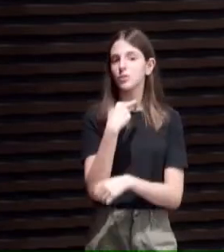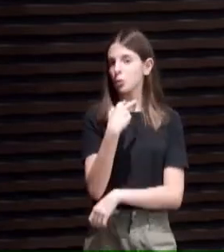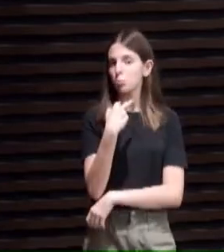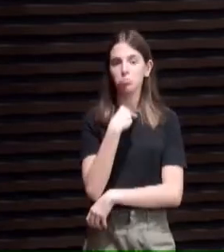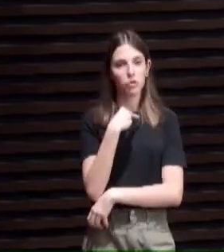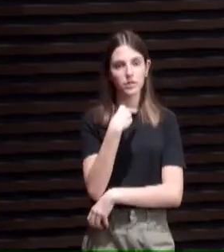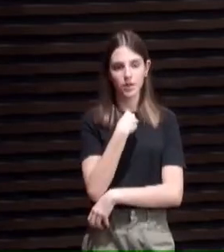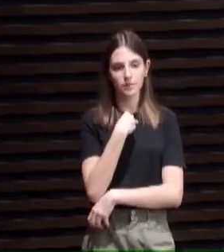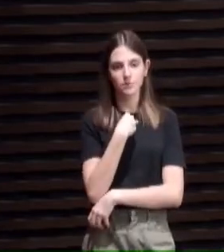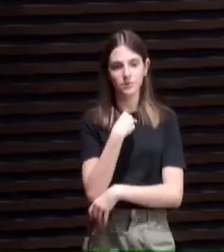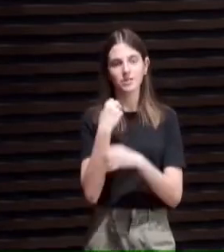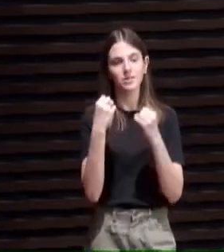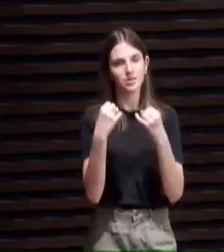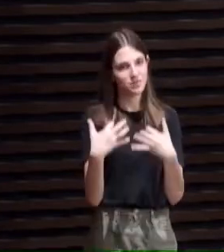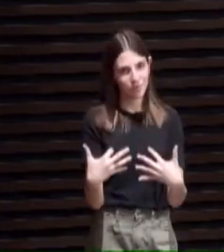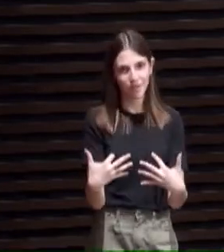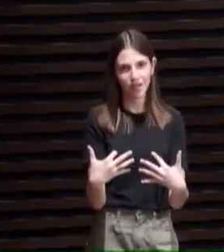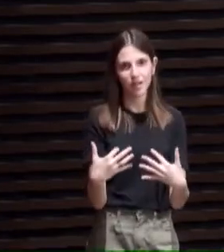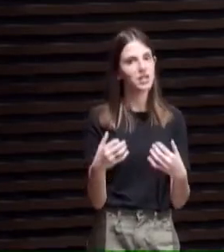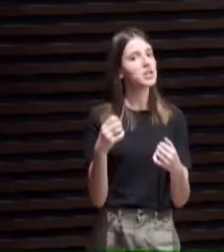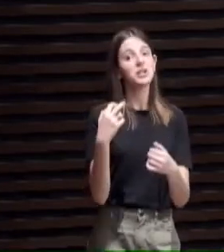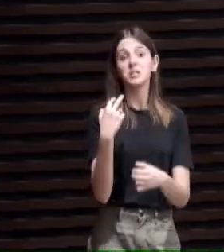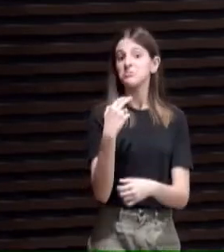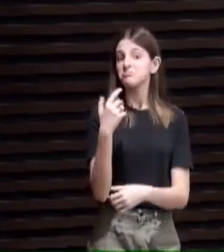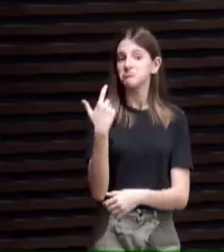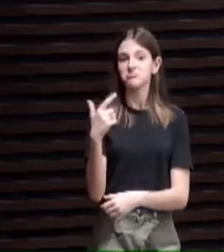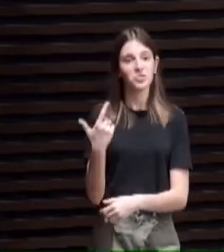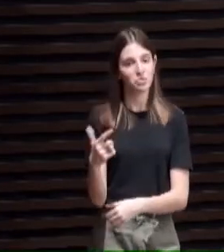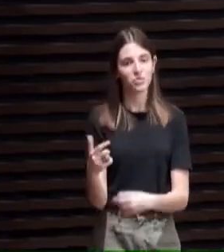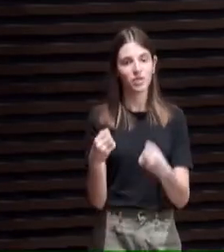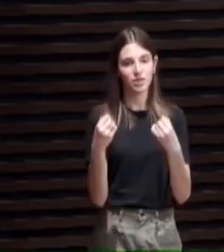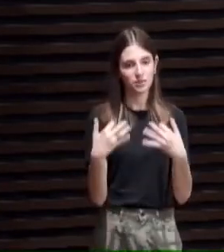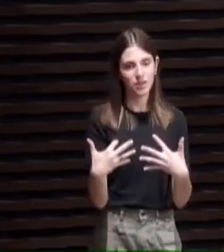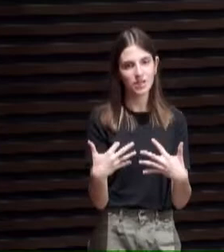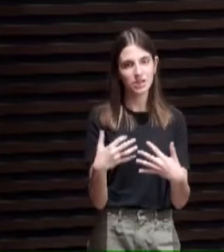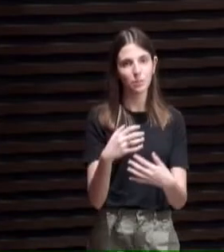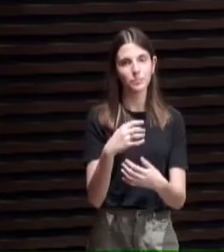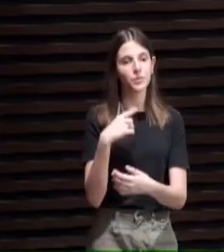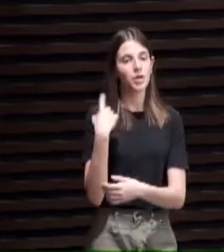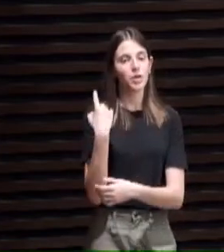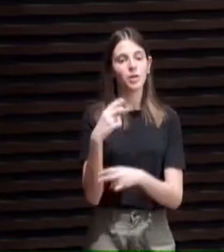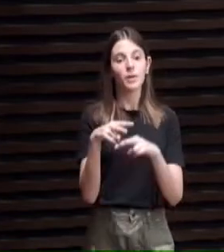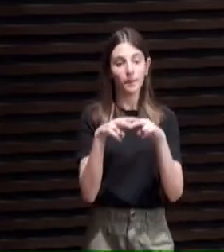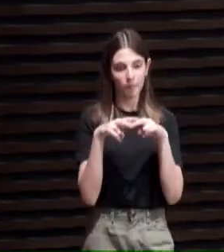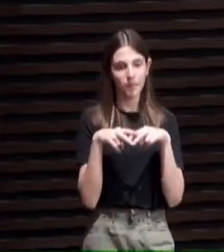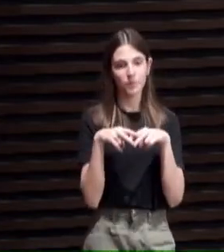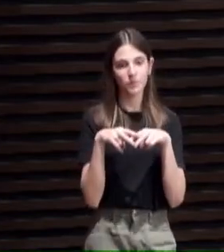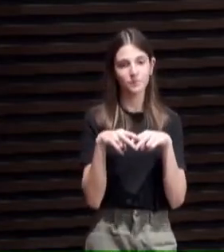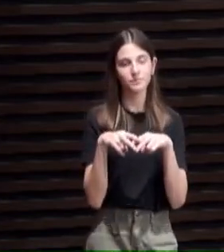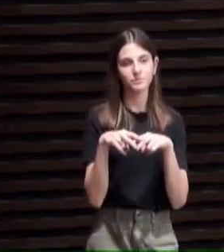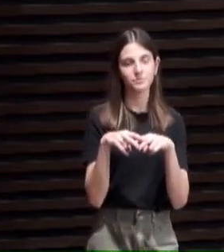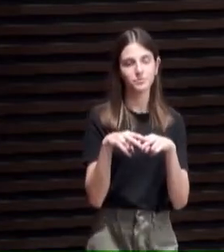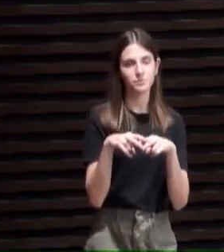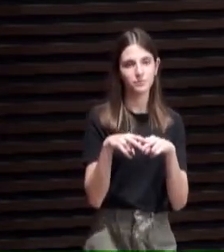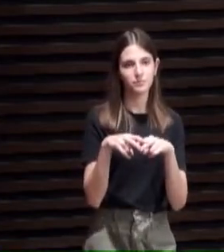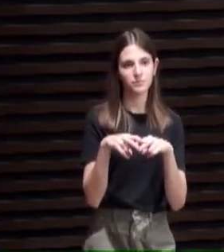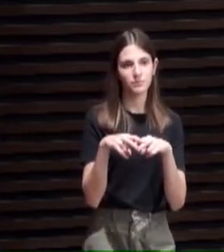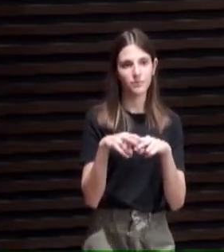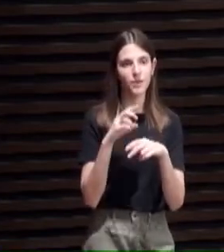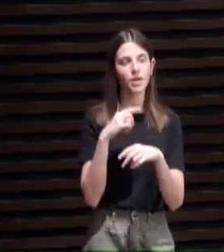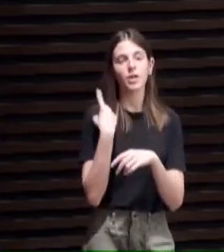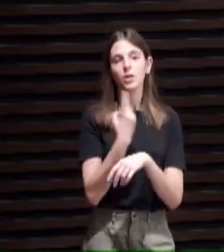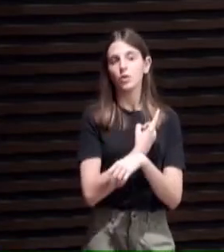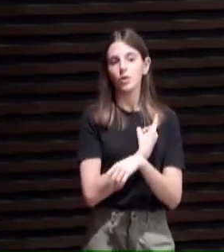explicar, há uma explicação, nós não sabemos a razão de Deus para o problema do sofrimento, para o